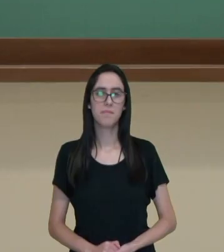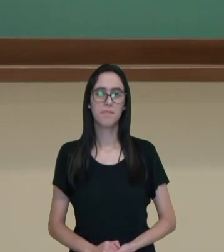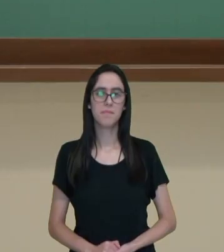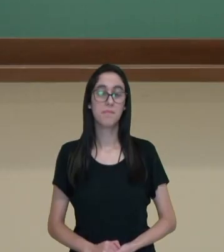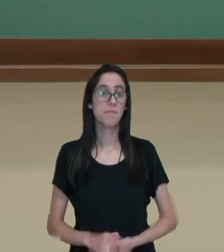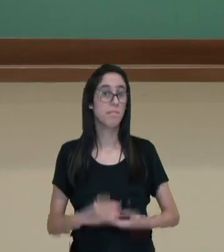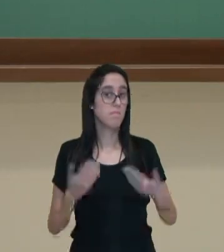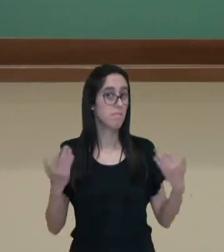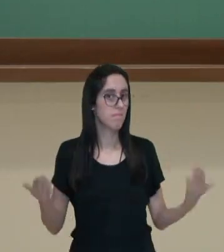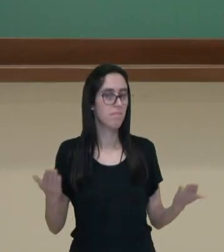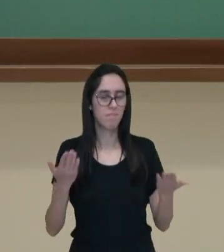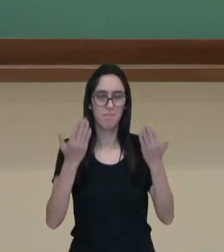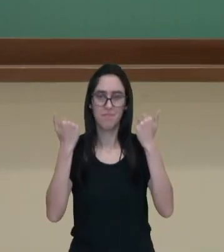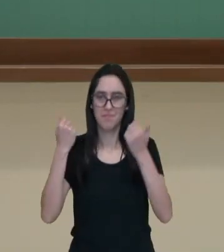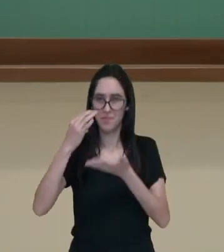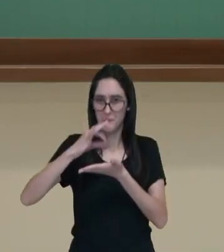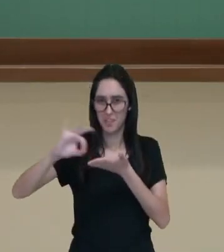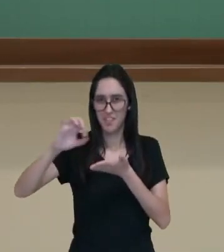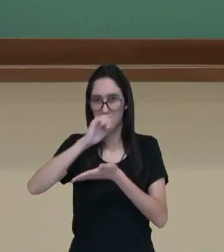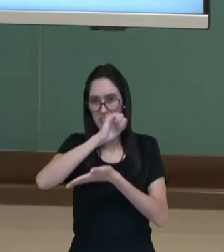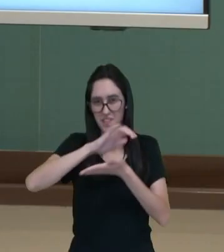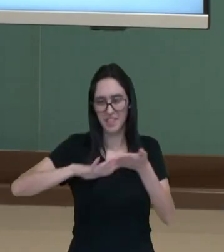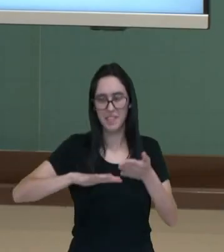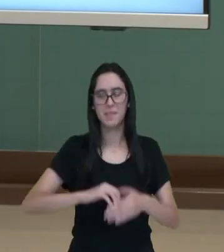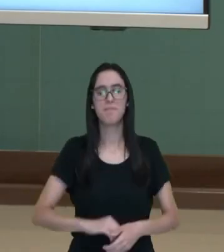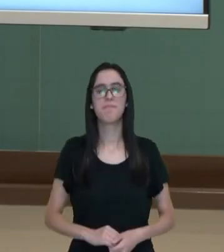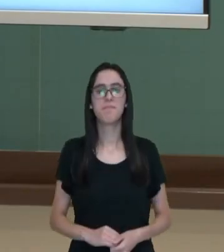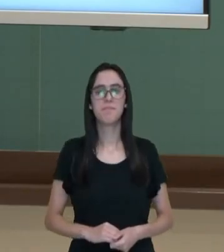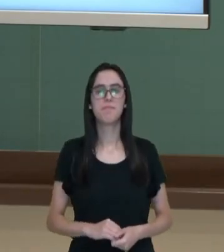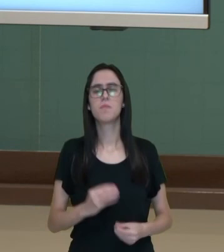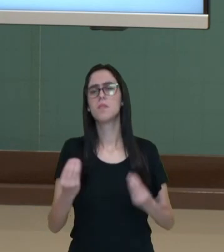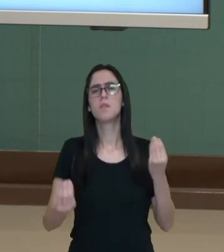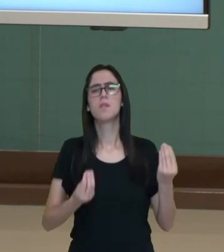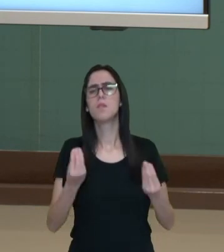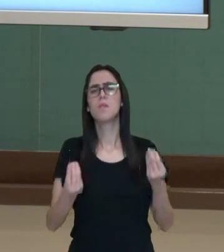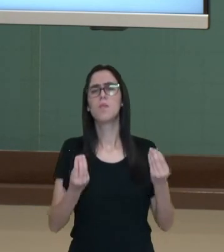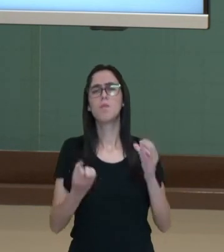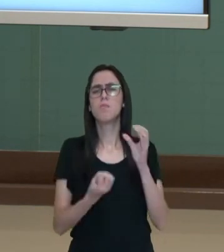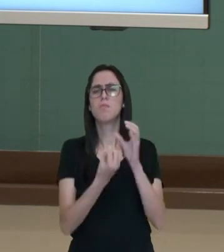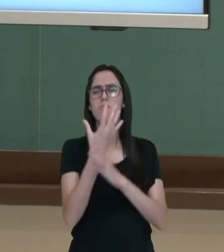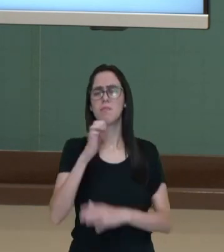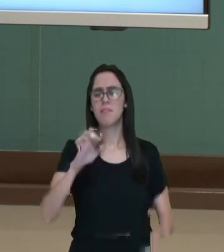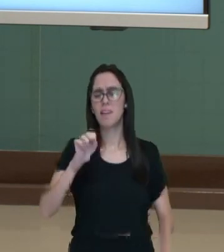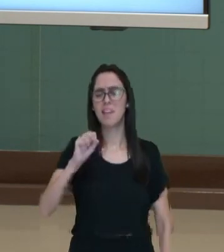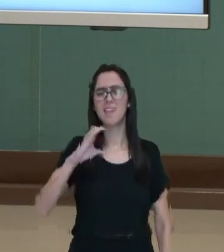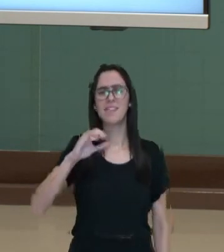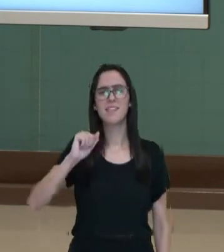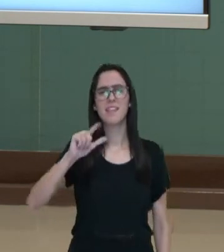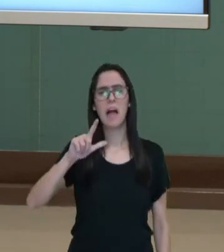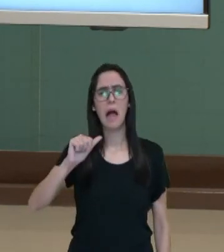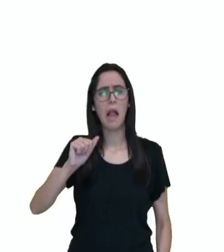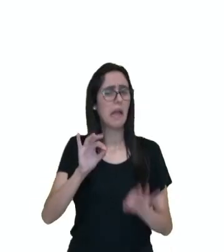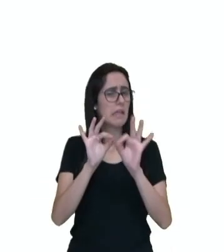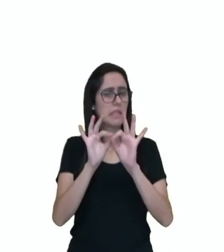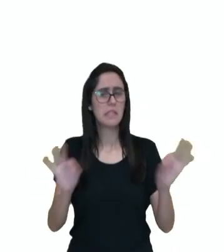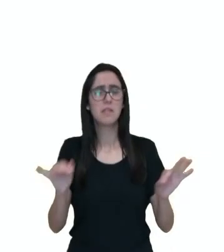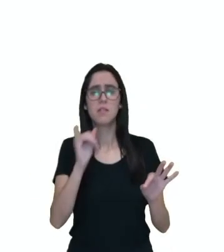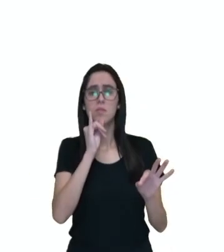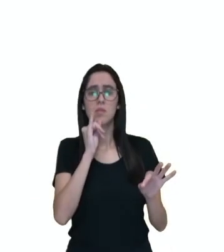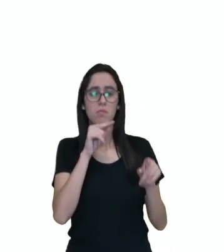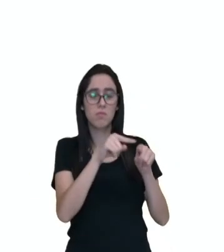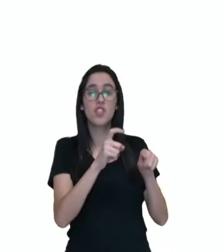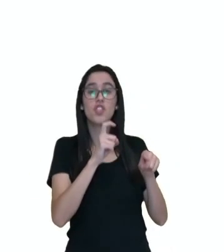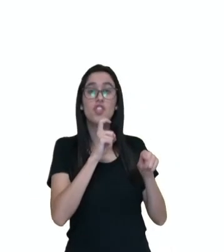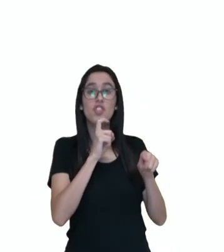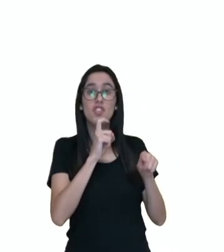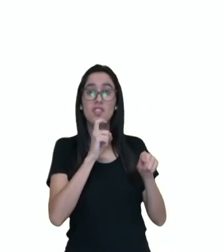Então, pessoal, vamos fazer a correção da atividade? Pessoal, como é que se montaria uma escala? Um modo bem simples. Você pega o ponto de fusão do gelo,